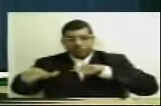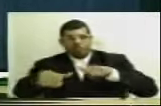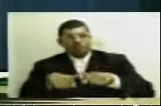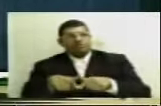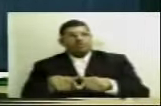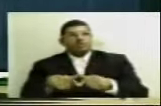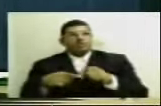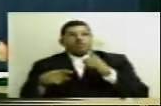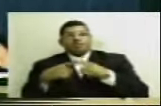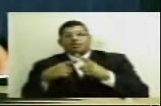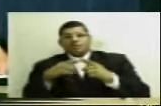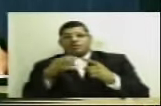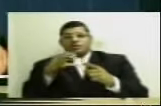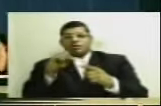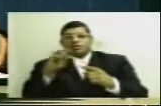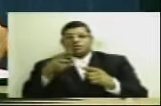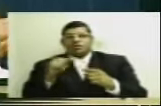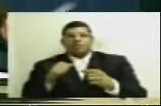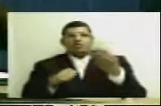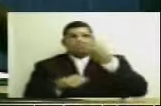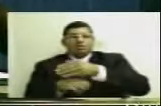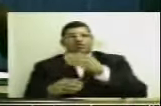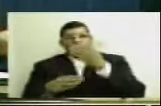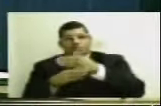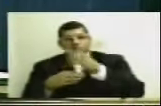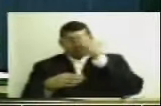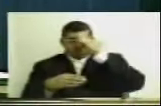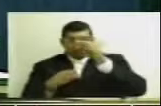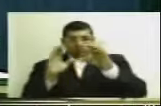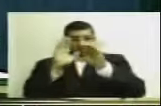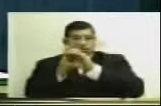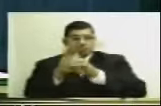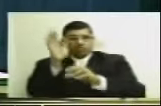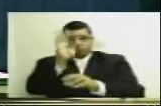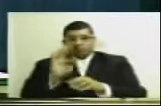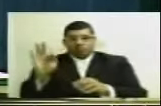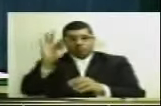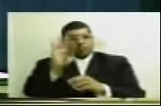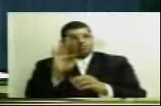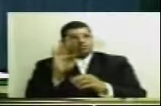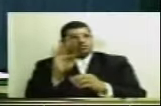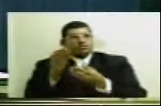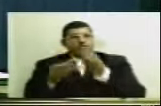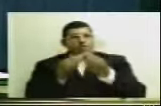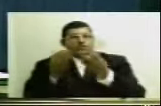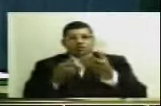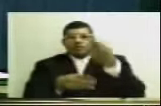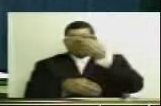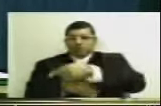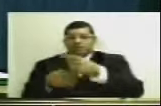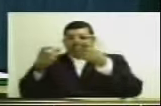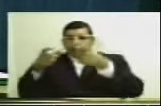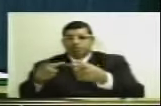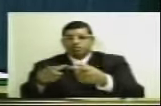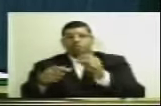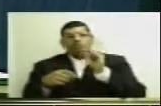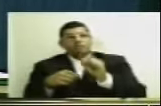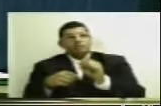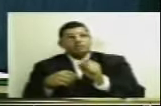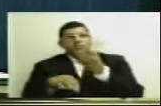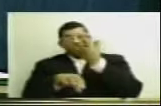comissionado. O cargo comissionado é estabelecido pela Constituição Federal como aquele cargo